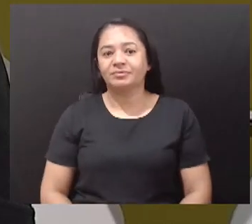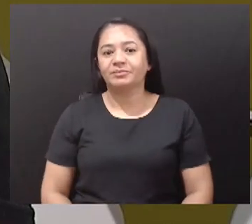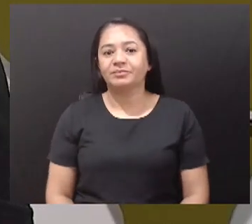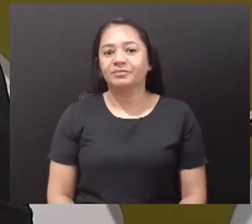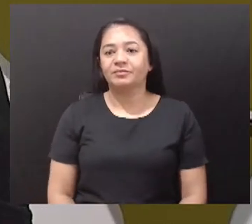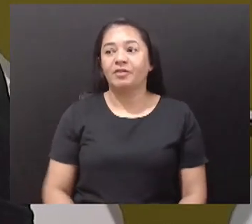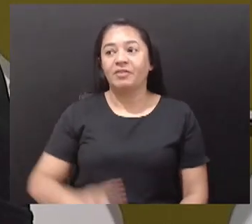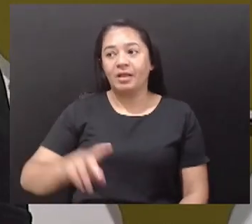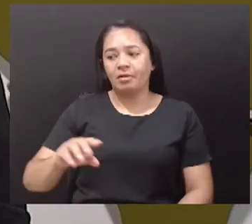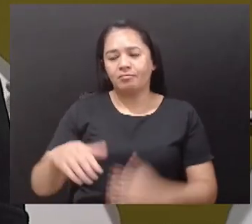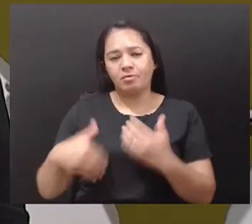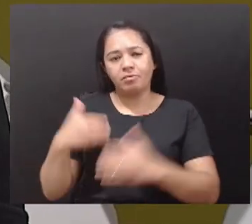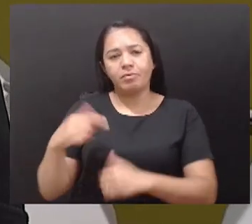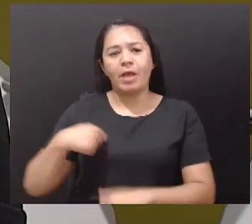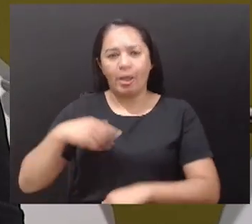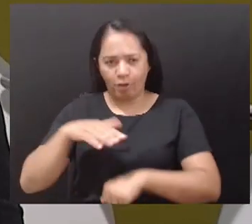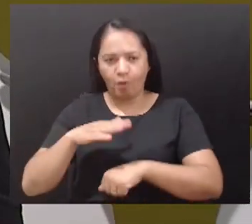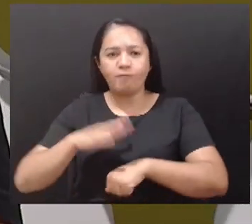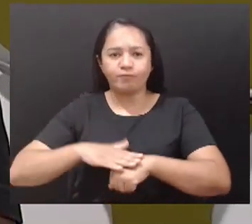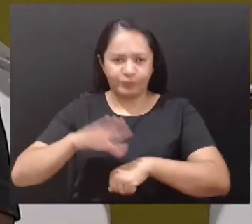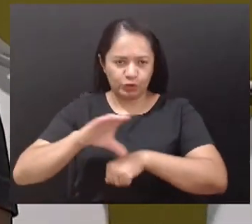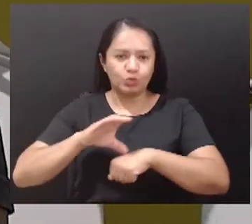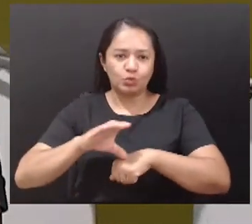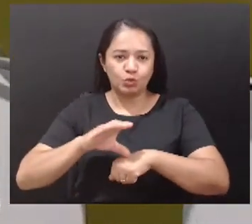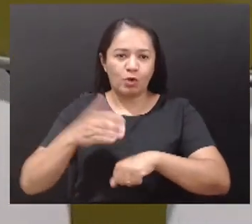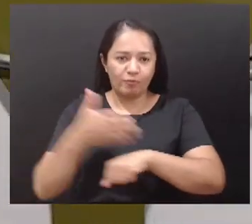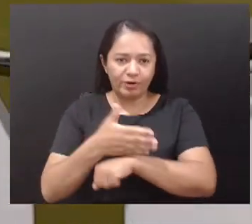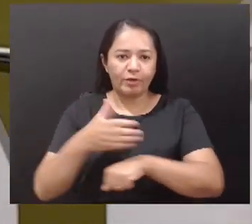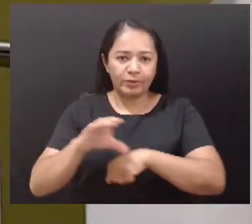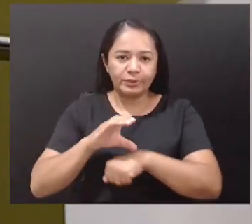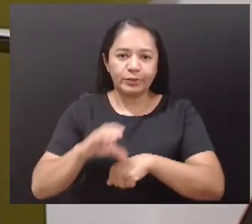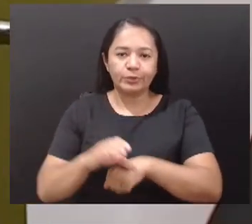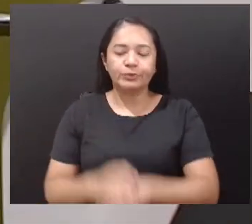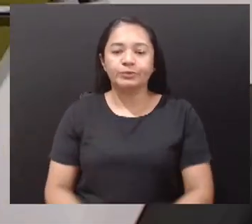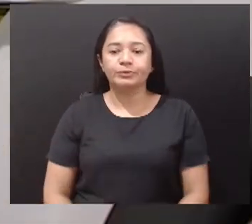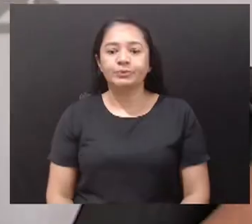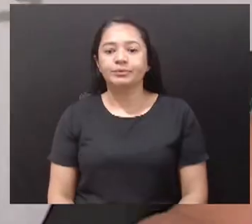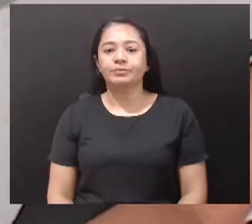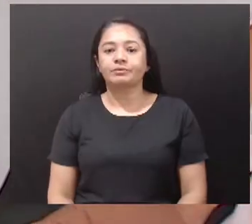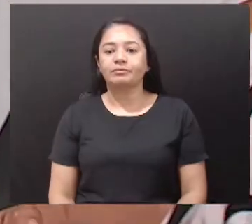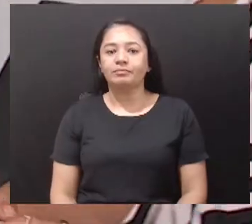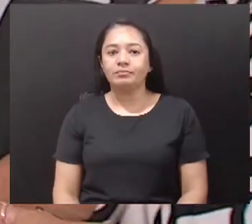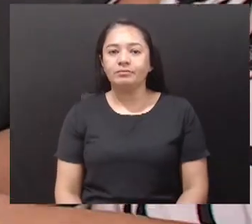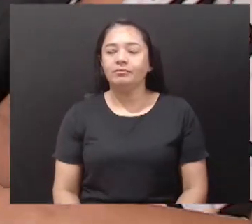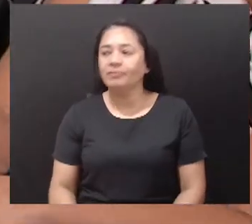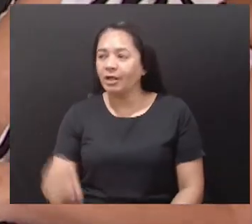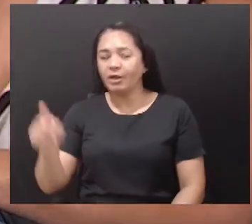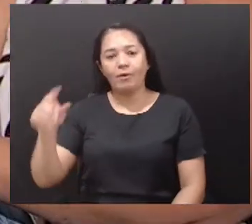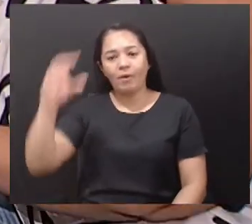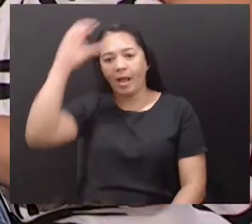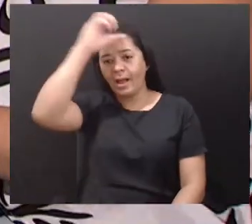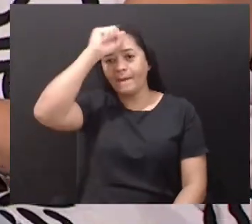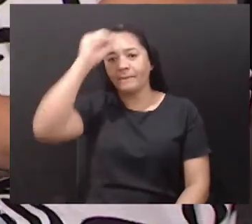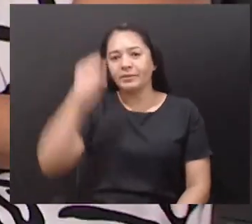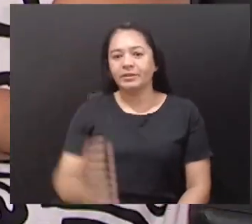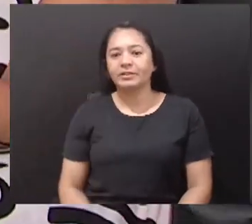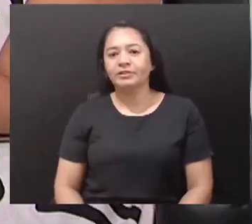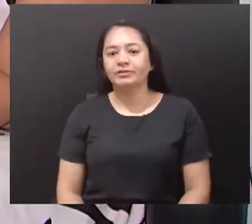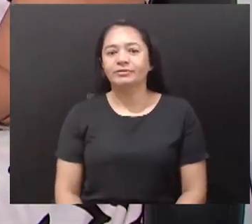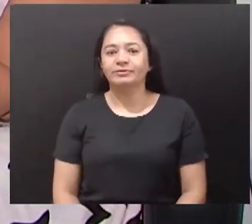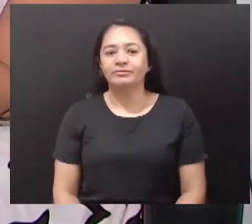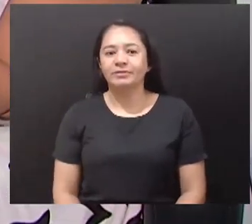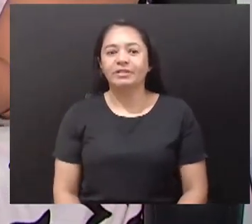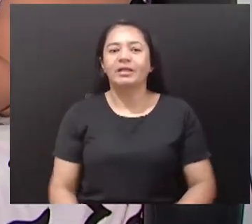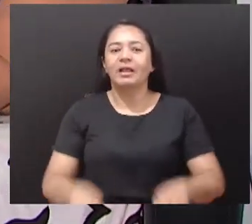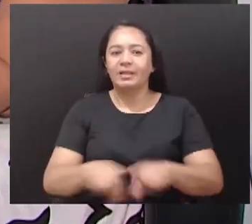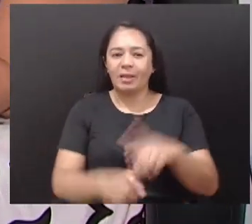Depois que eu vi que era aquilo que eu queria mesmo para minha vida. E ali foi onde eu aprendi. Então, eu contei com um pouco do dom também, acredito eu. Até